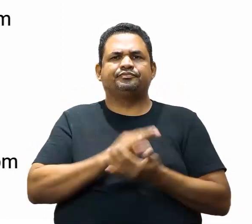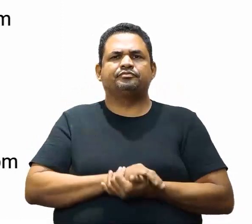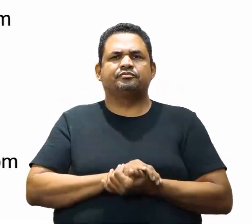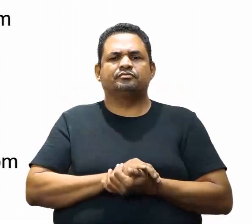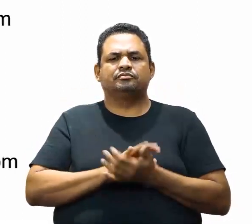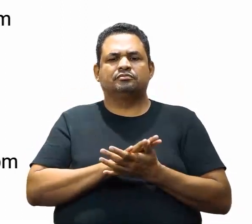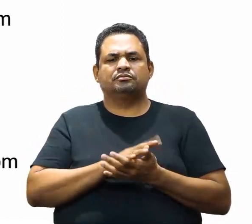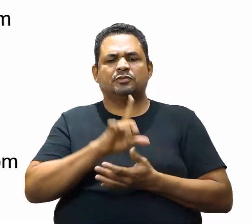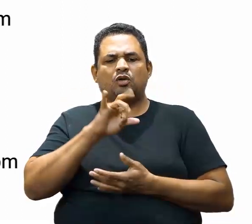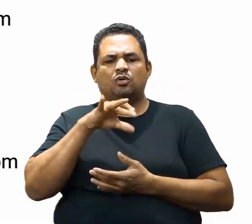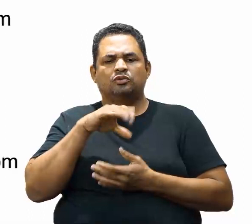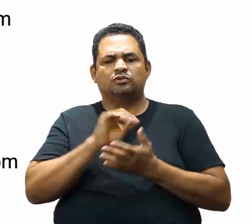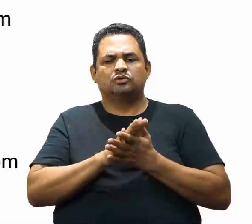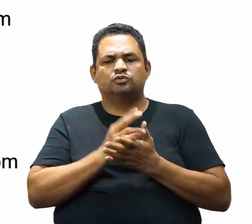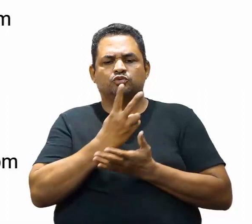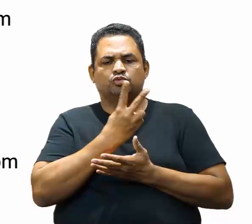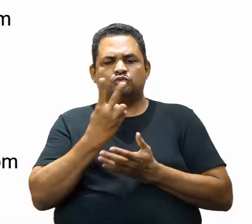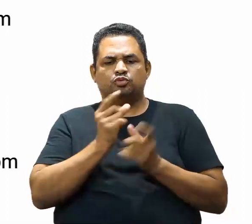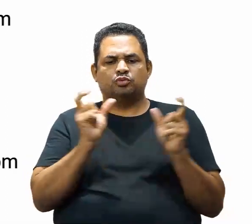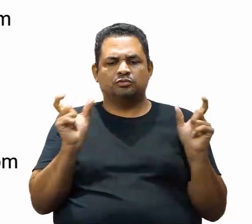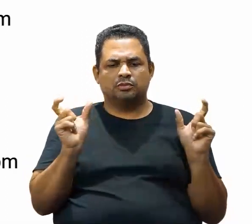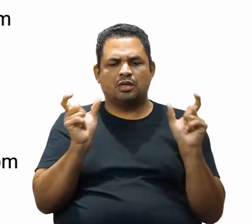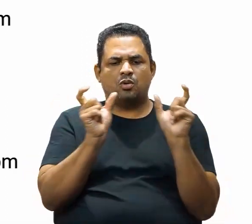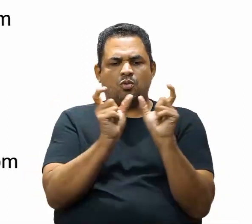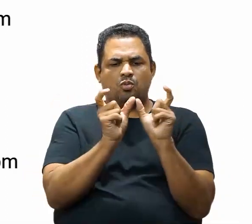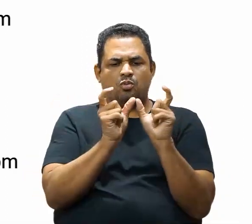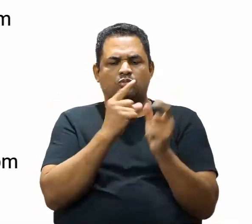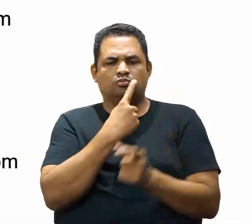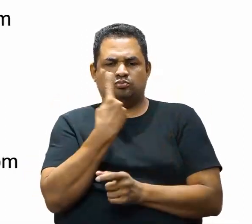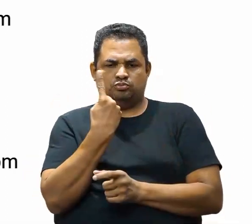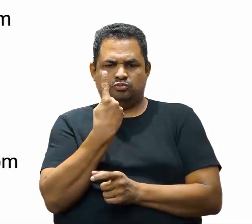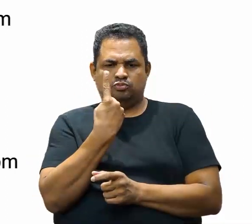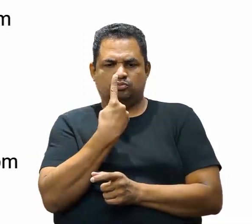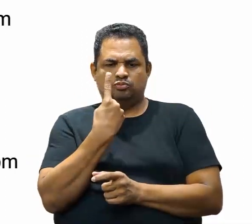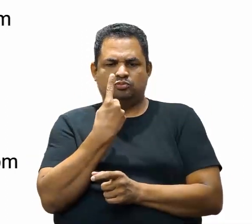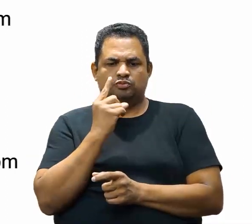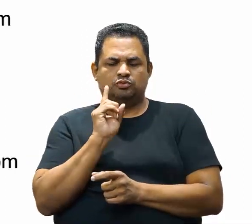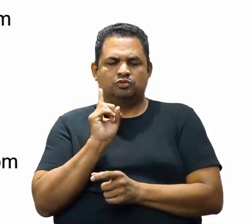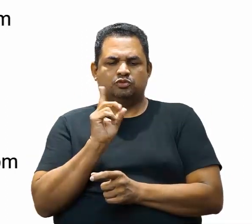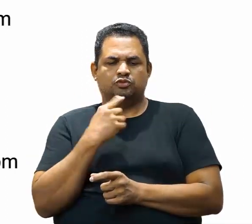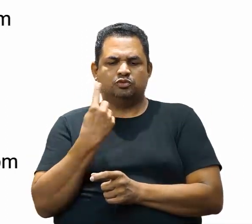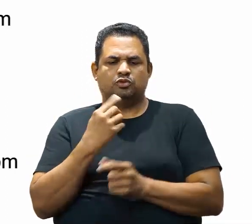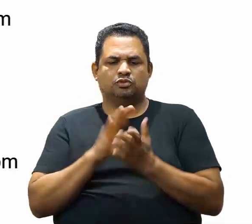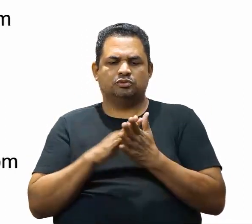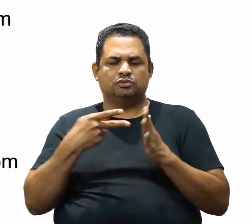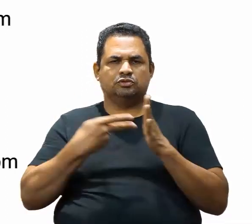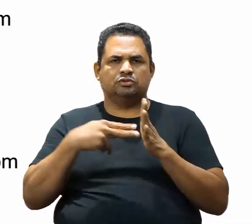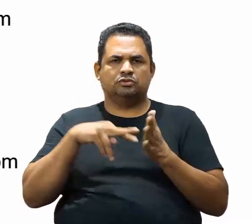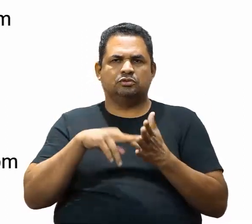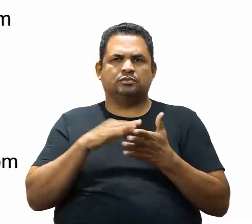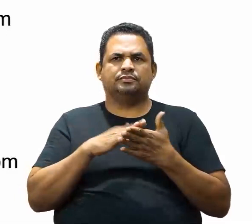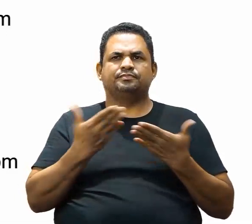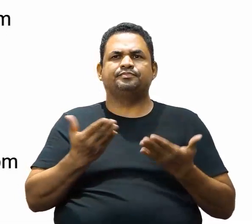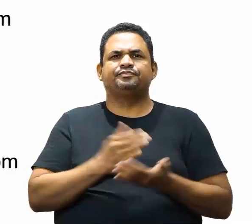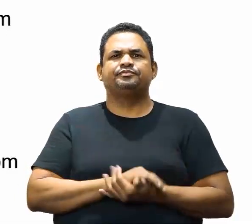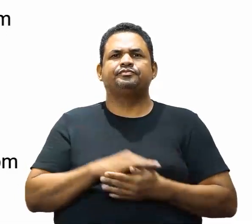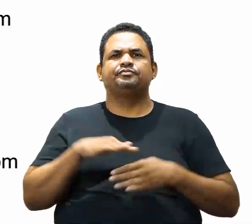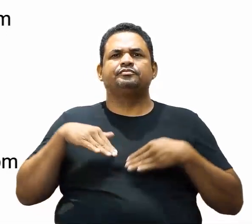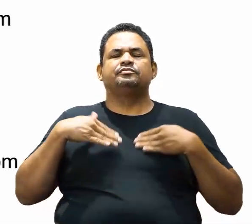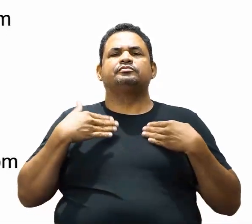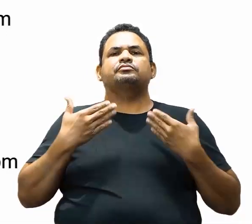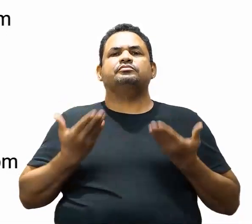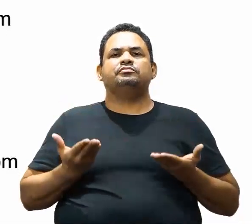ou mais palavras com a função de uma única. E o que, que é para dar referência? Quando é que eu vou